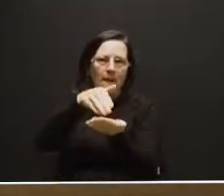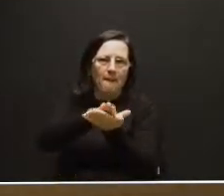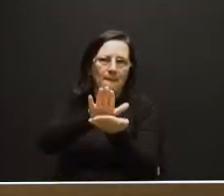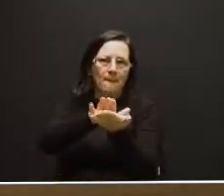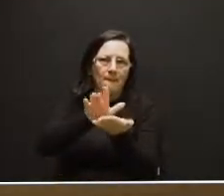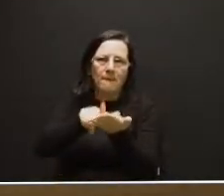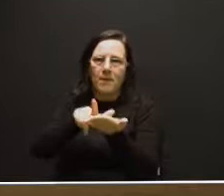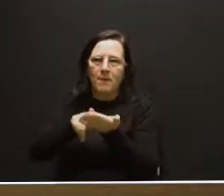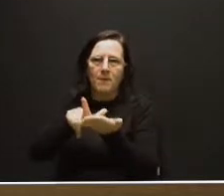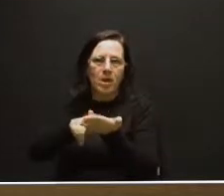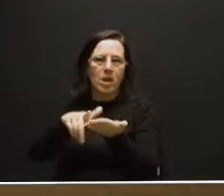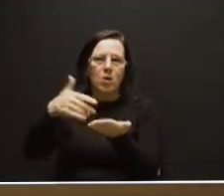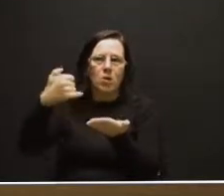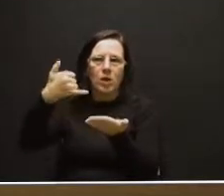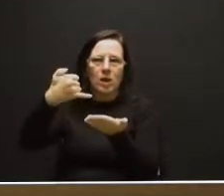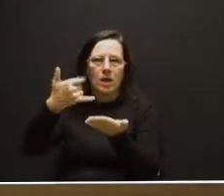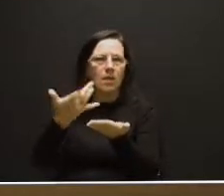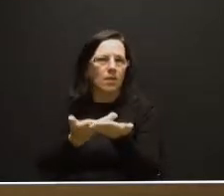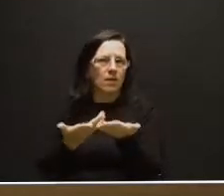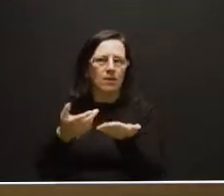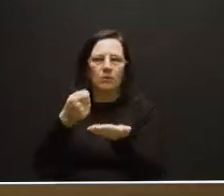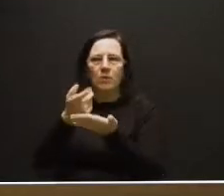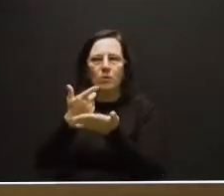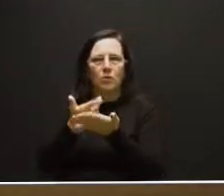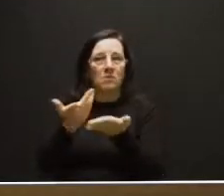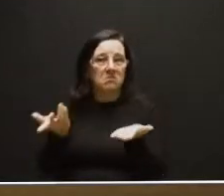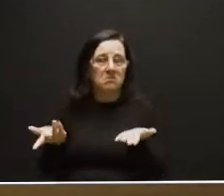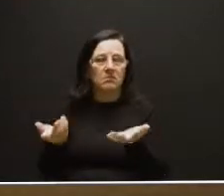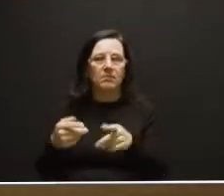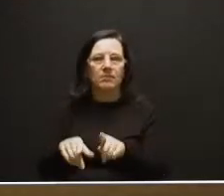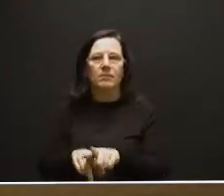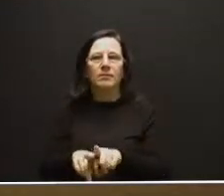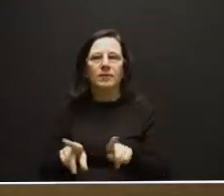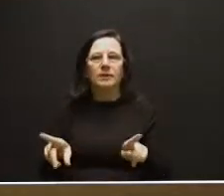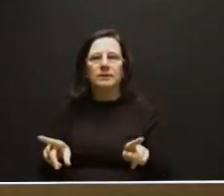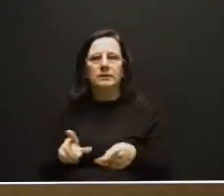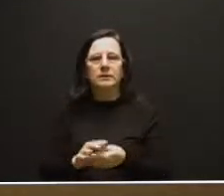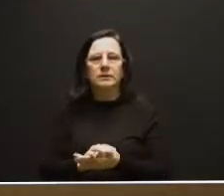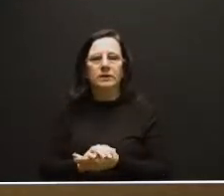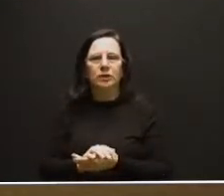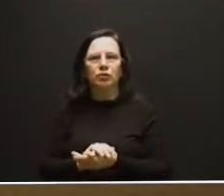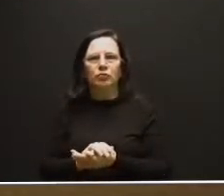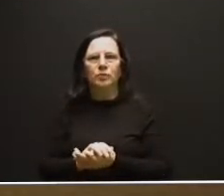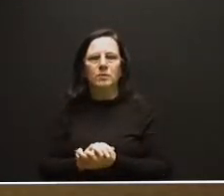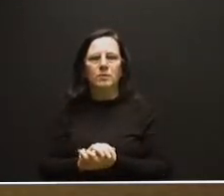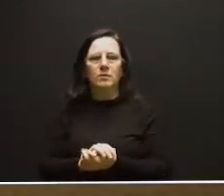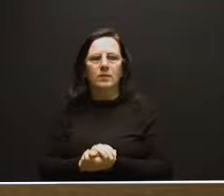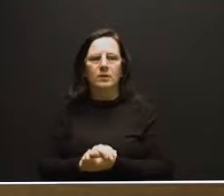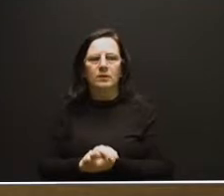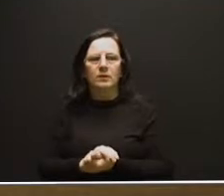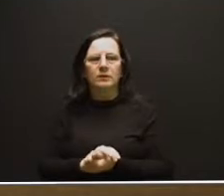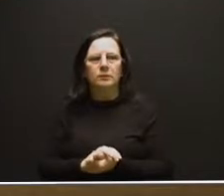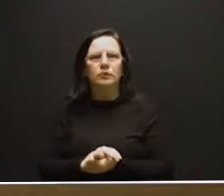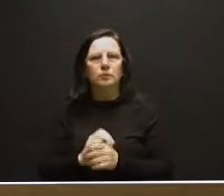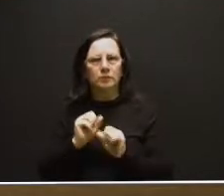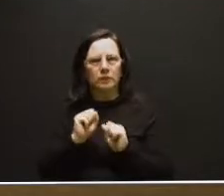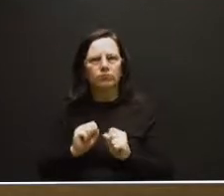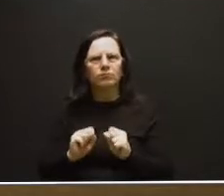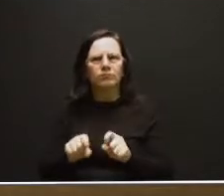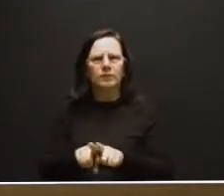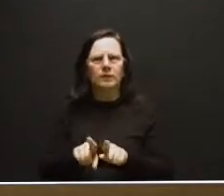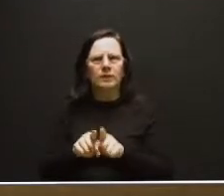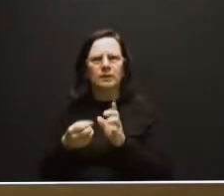77 no edital só que infelizmente eu acho que talvez pra esse o vereador ricardo queixam que a gente pudesse criar